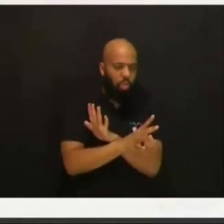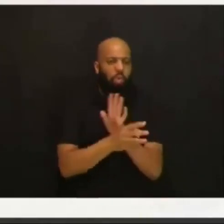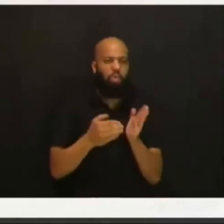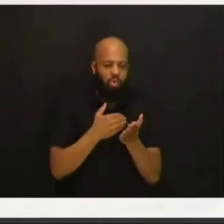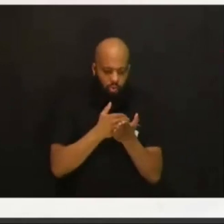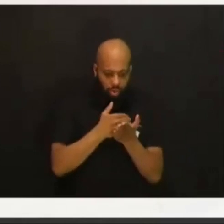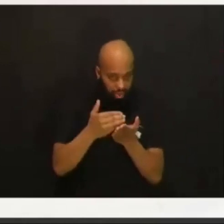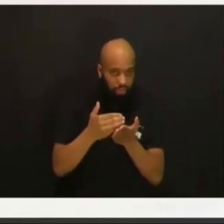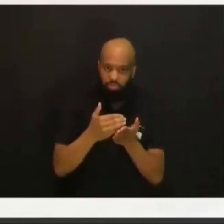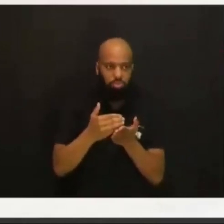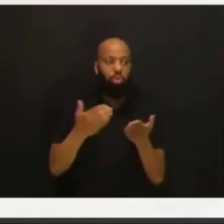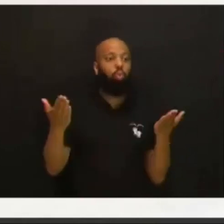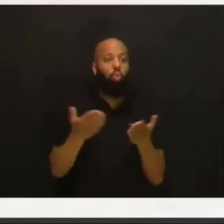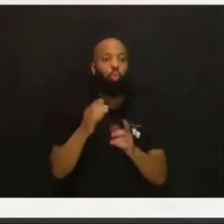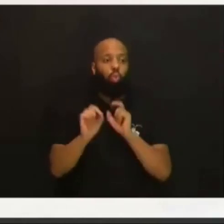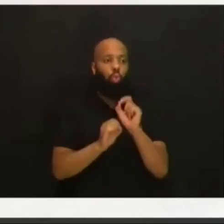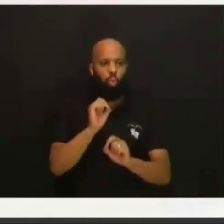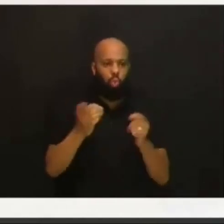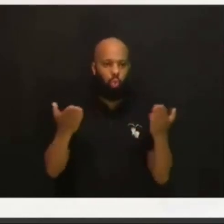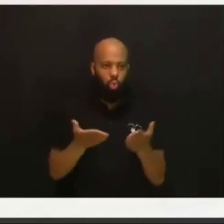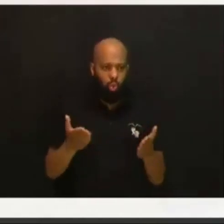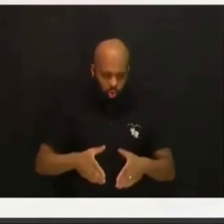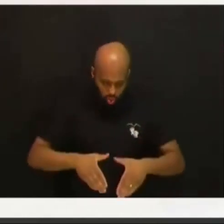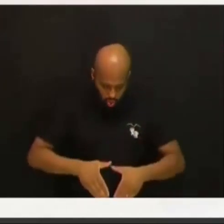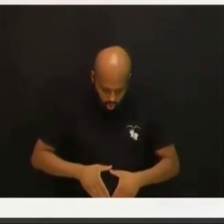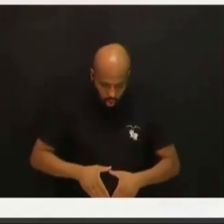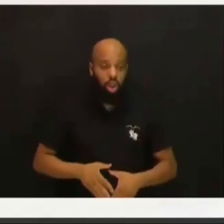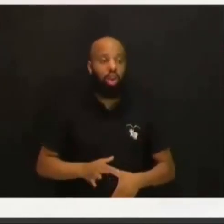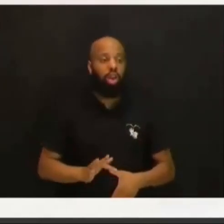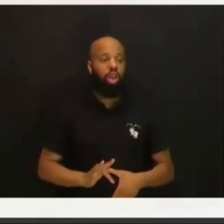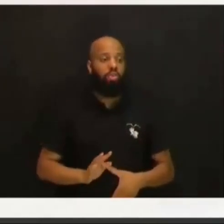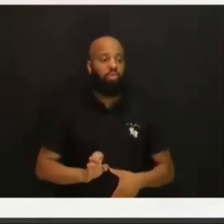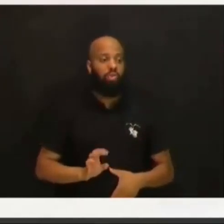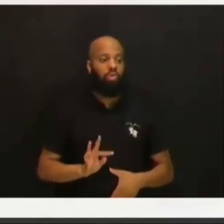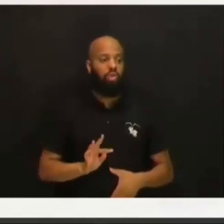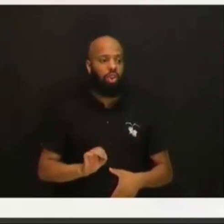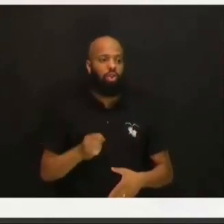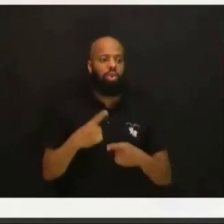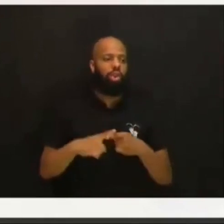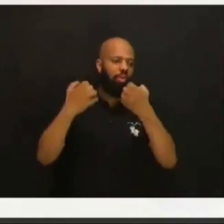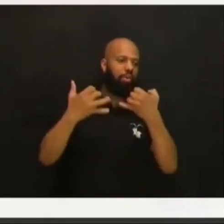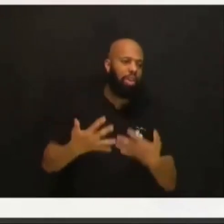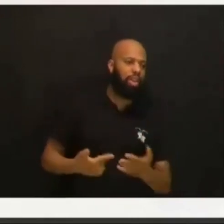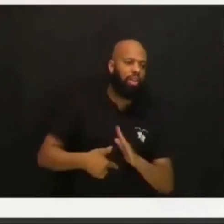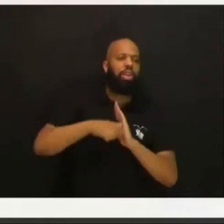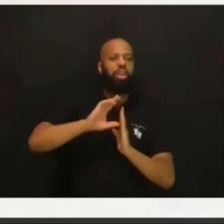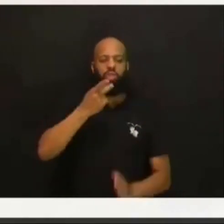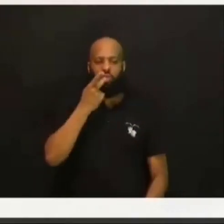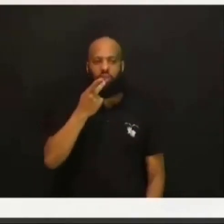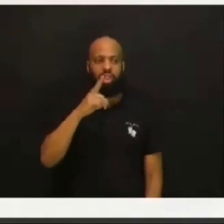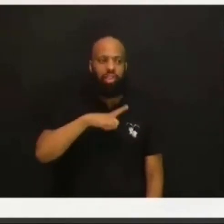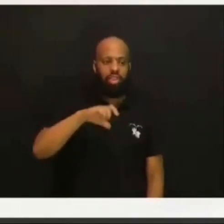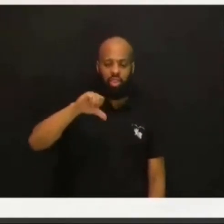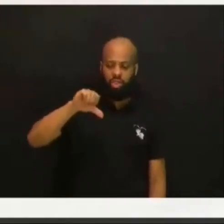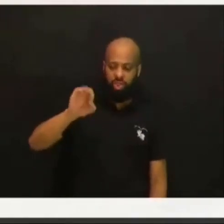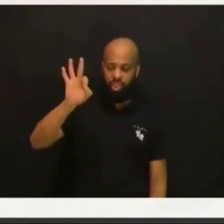ele passa a ser denominado feto. Feto por quê? Porque aquela explicação que eu dei atrás. Ele já tem 90% do